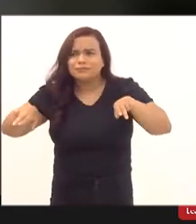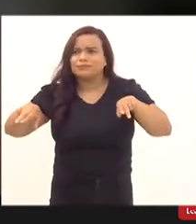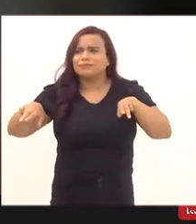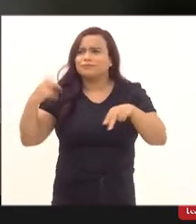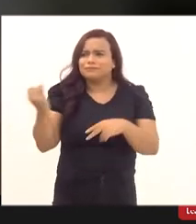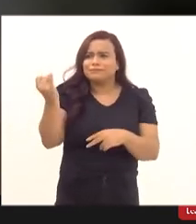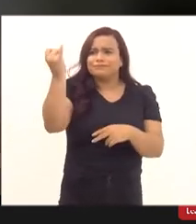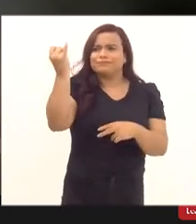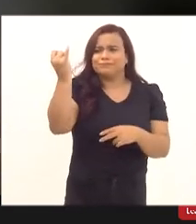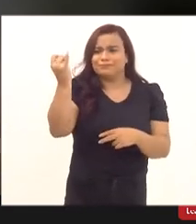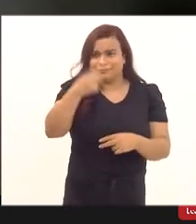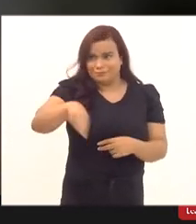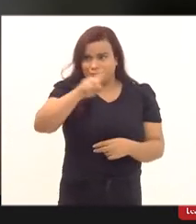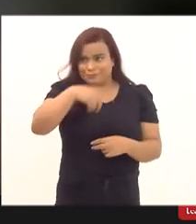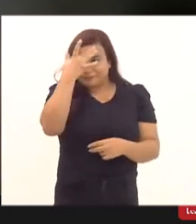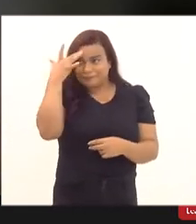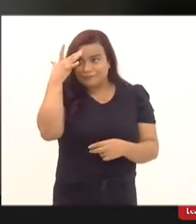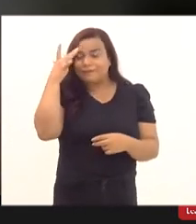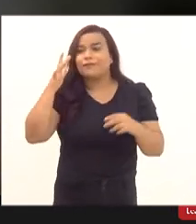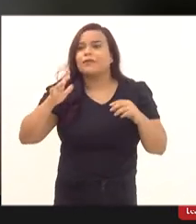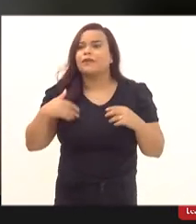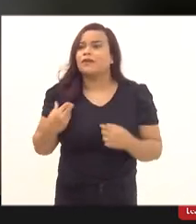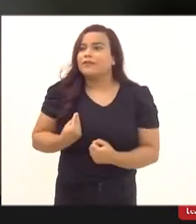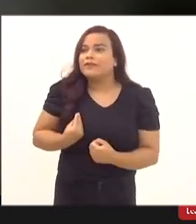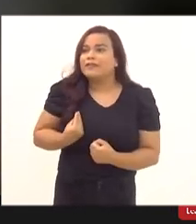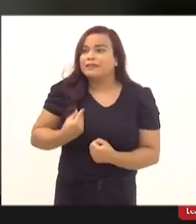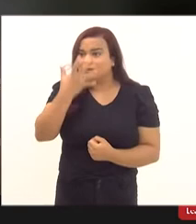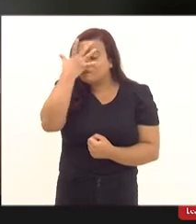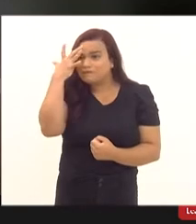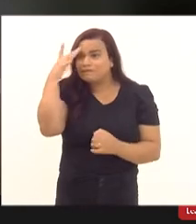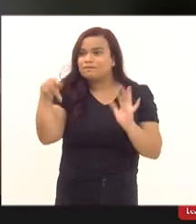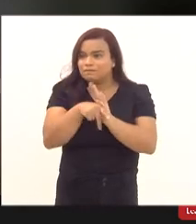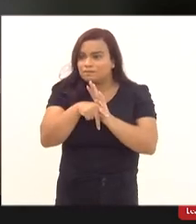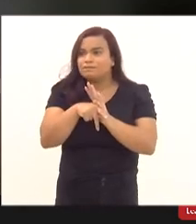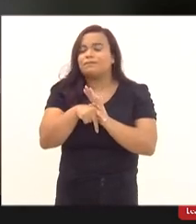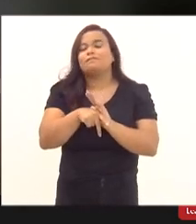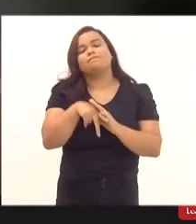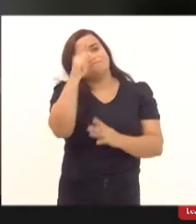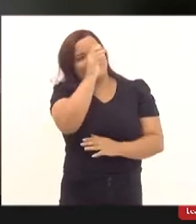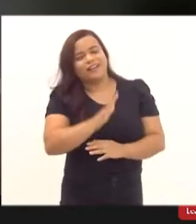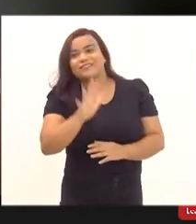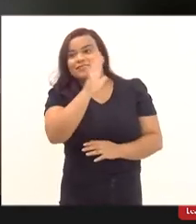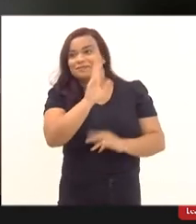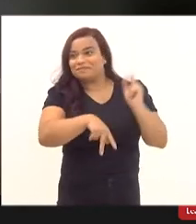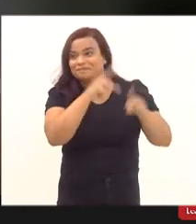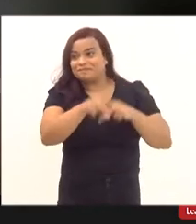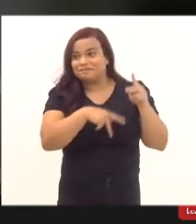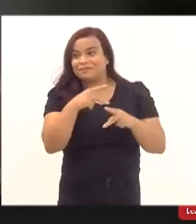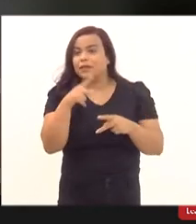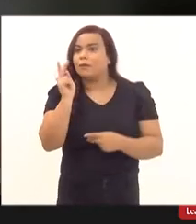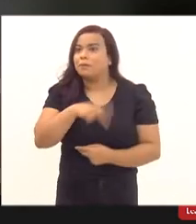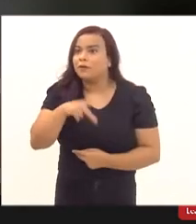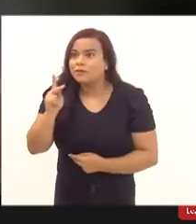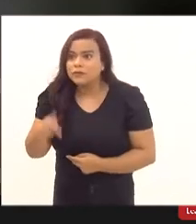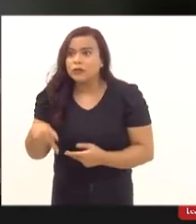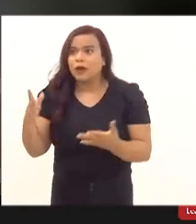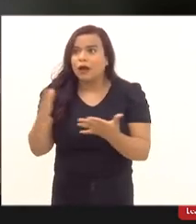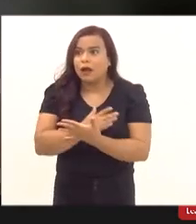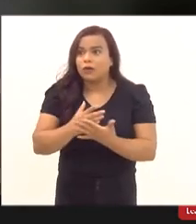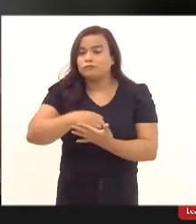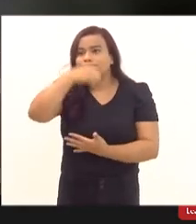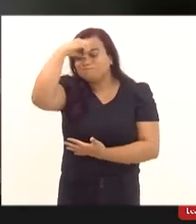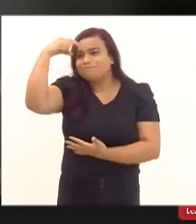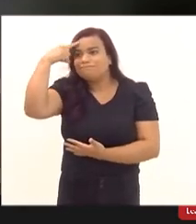é importante de chave na vida brasileira os professores leigos e nós ir no ano